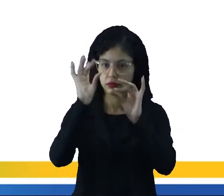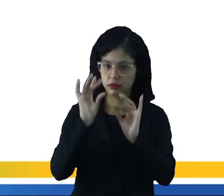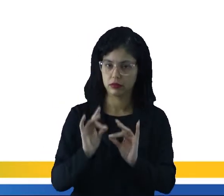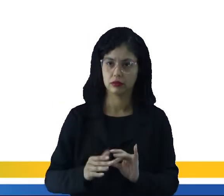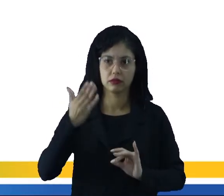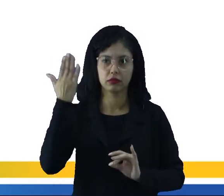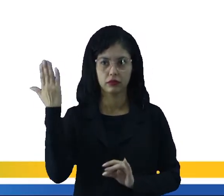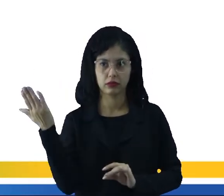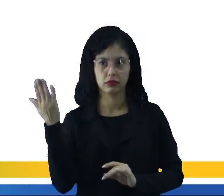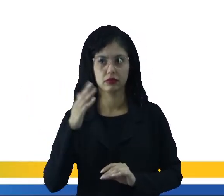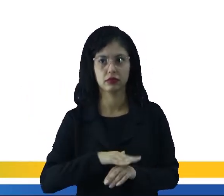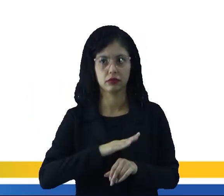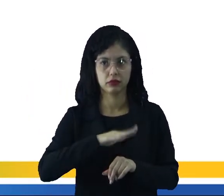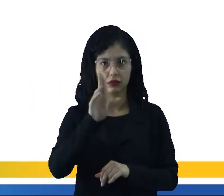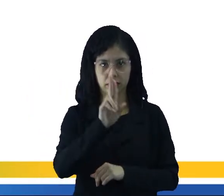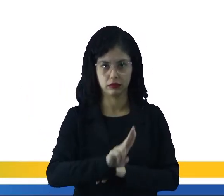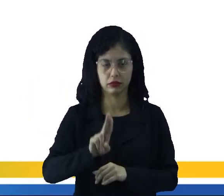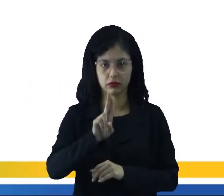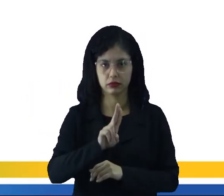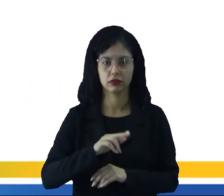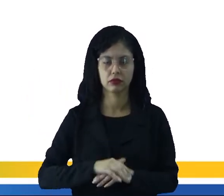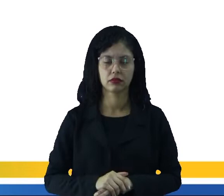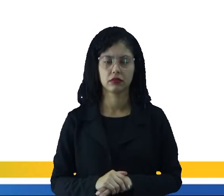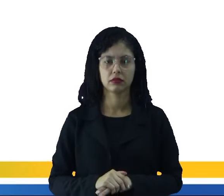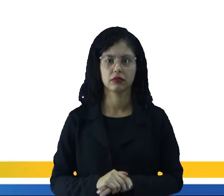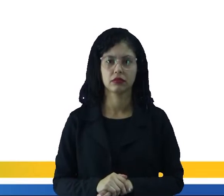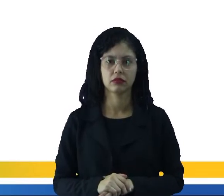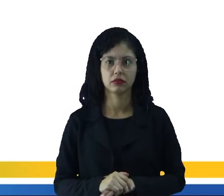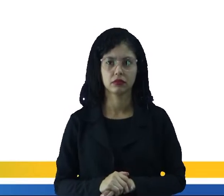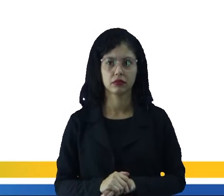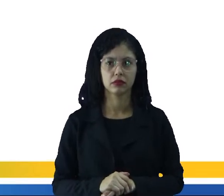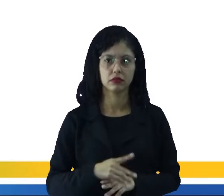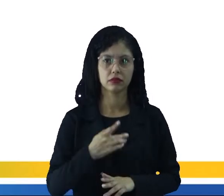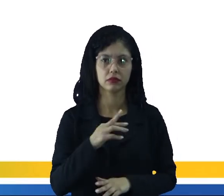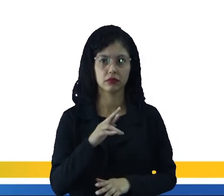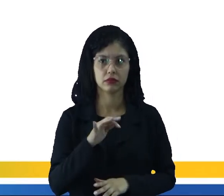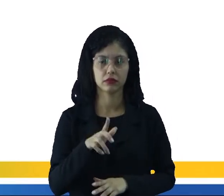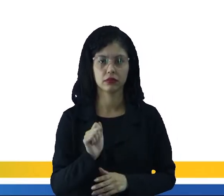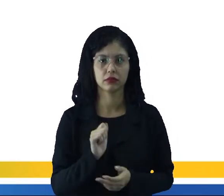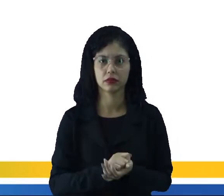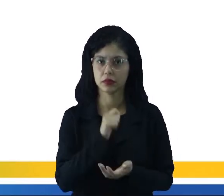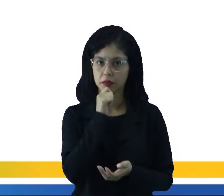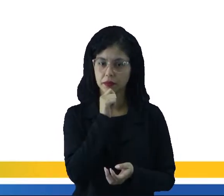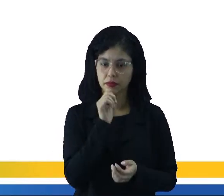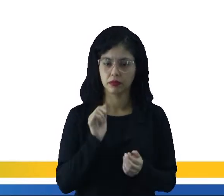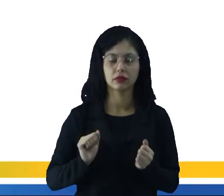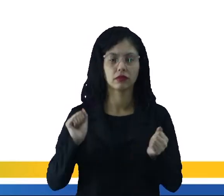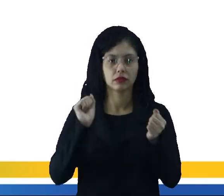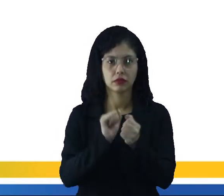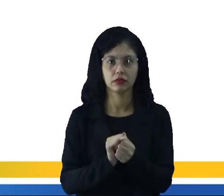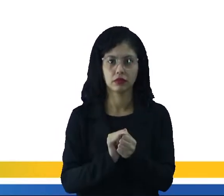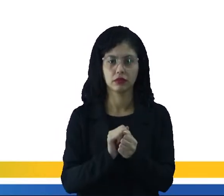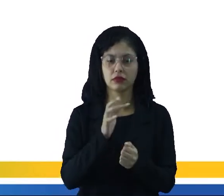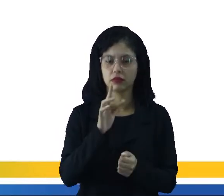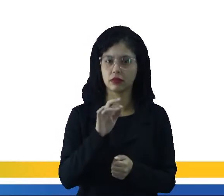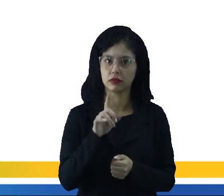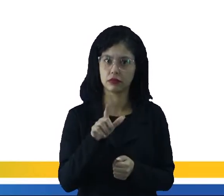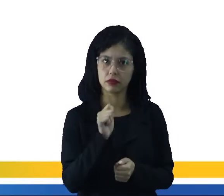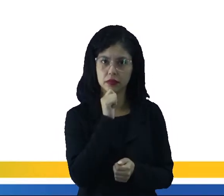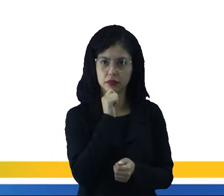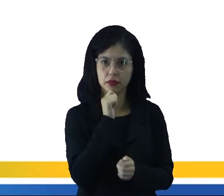destaque àquelas que são mais comuns. Então, as projeções cartográficas reúnem as formas